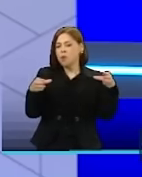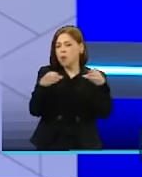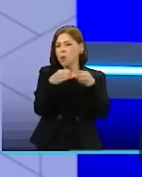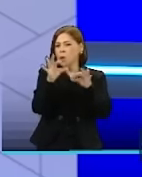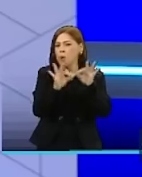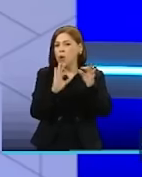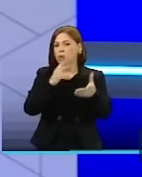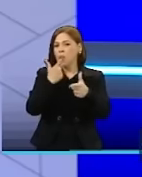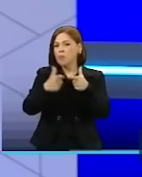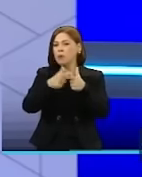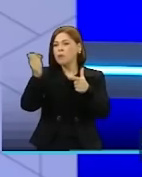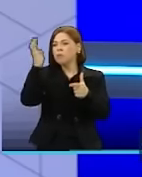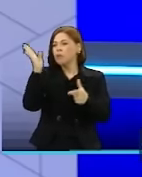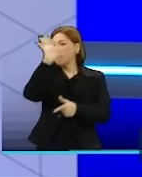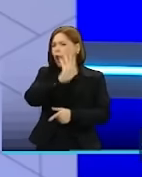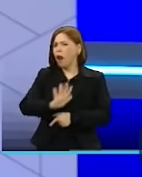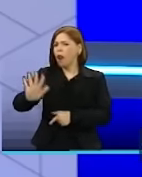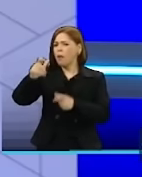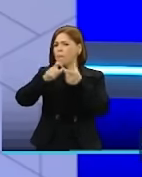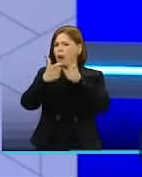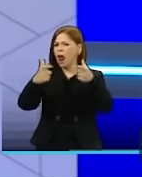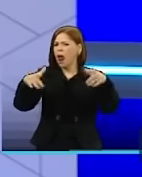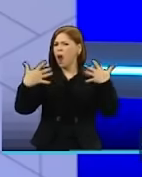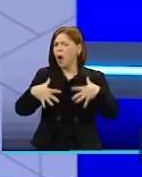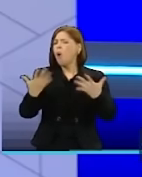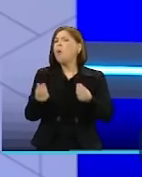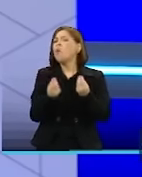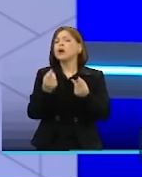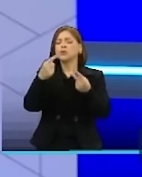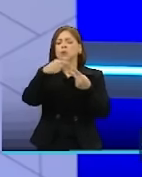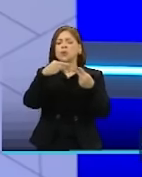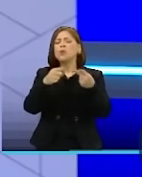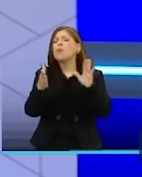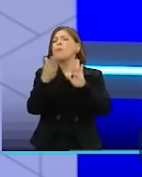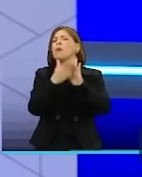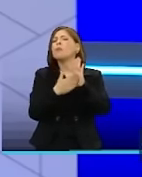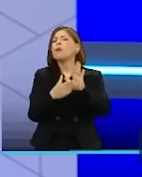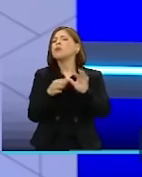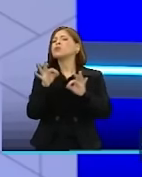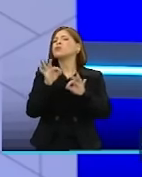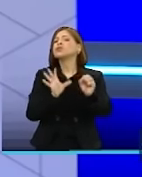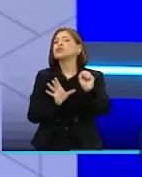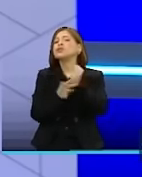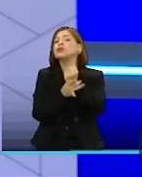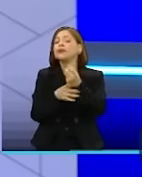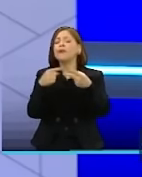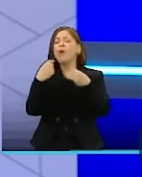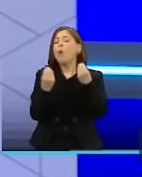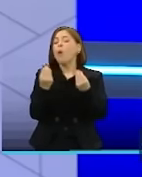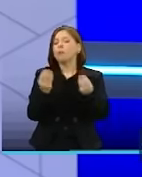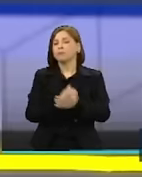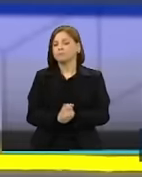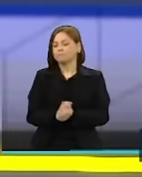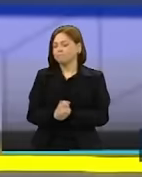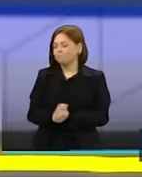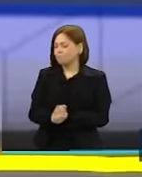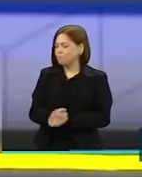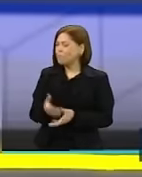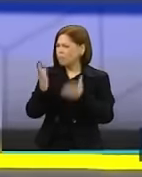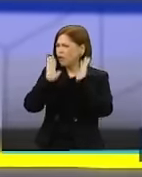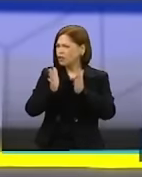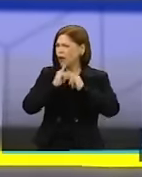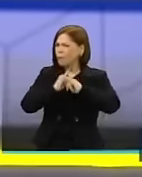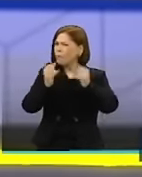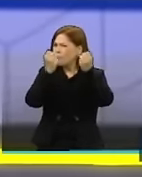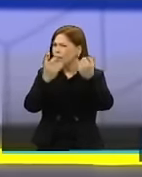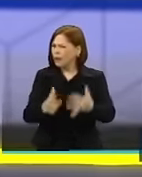é um problema de todo o país, que tem avançado muito. Então, quais seriam as suas propostas nesses dois sentidos? Como eu já disse aqui,